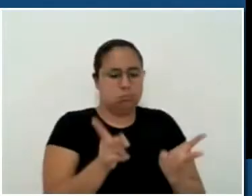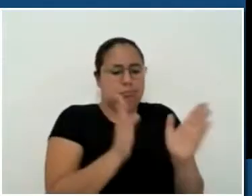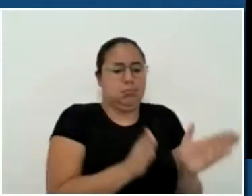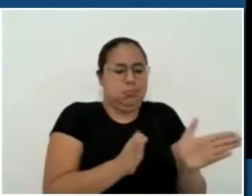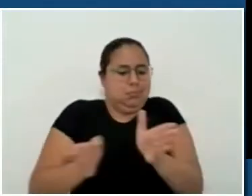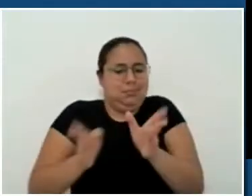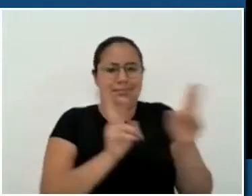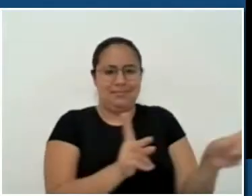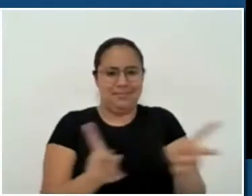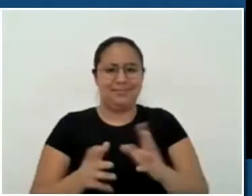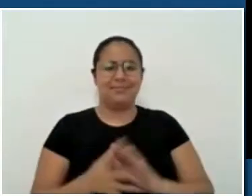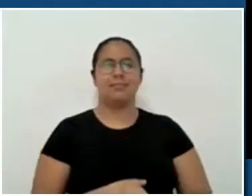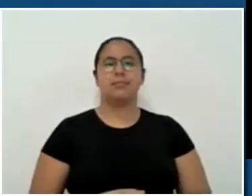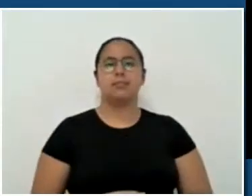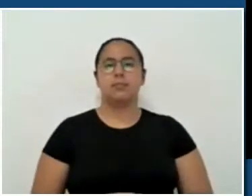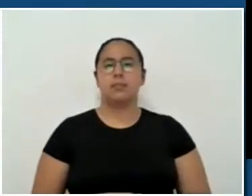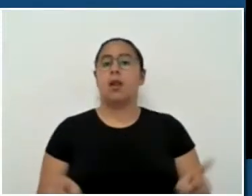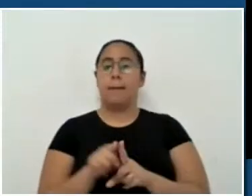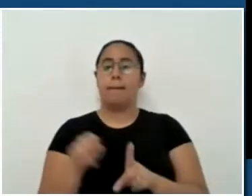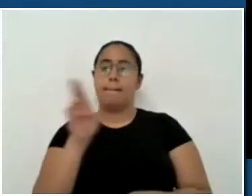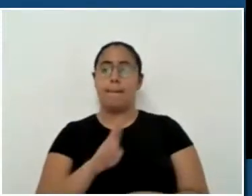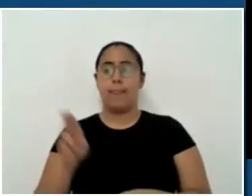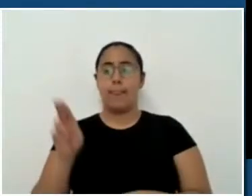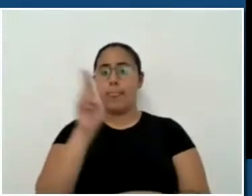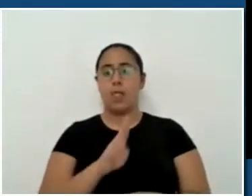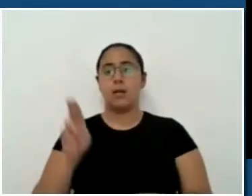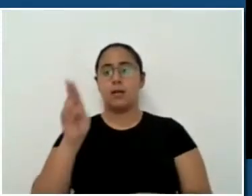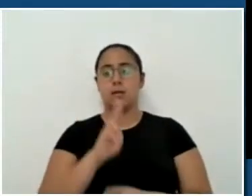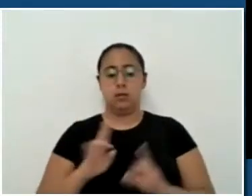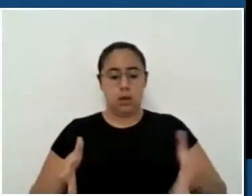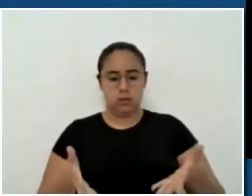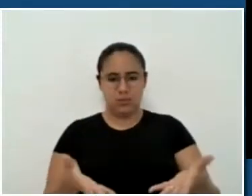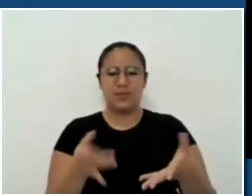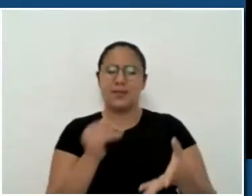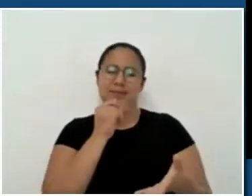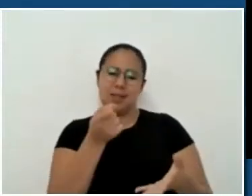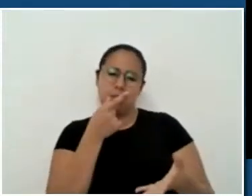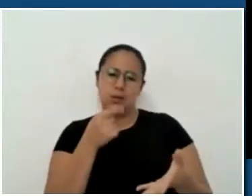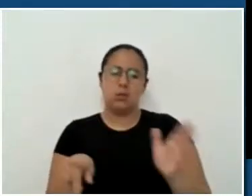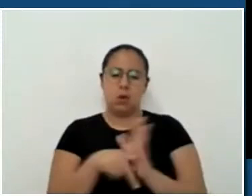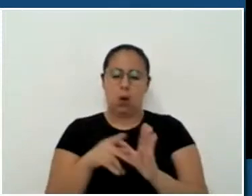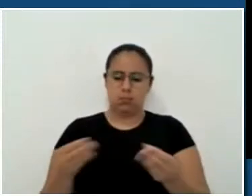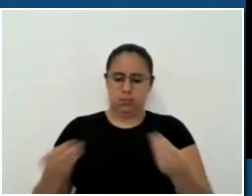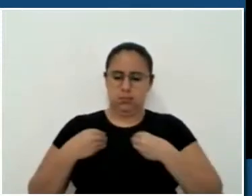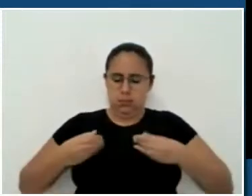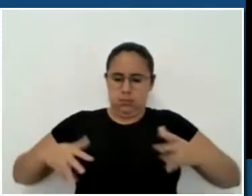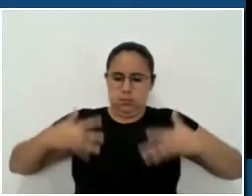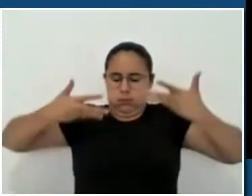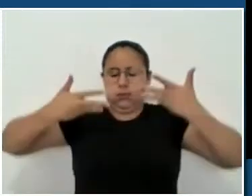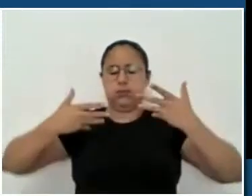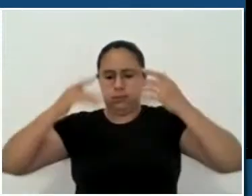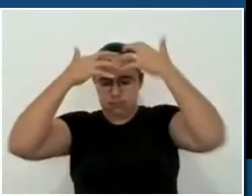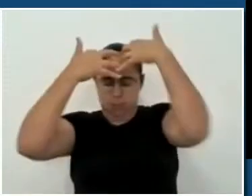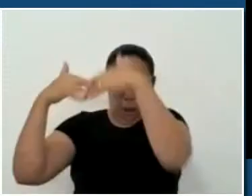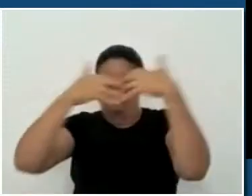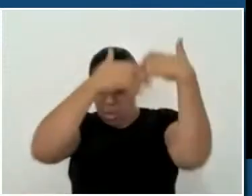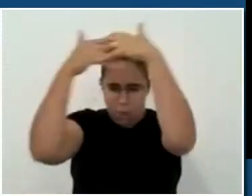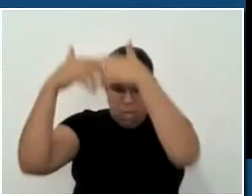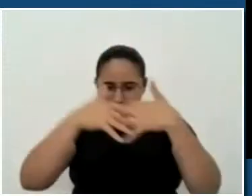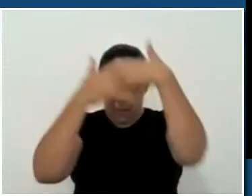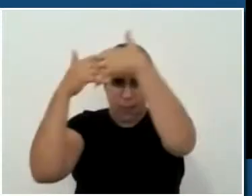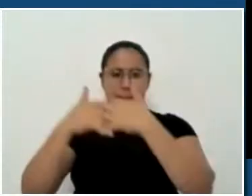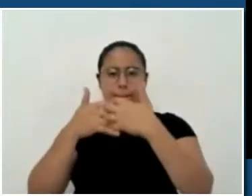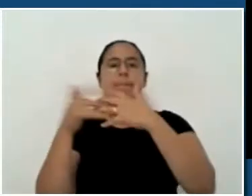O uso de estimulantes como a tamoxetina, agonistas alfa-adrenérgicos, pode ser benéfico no tratamento do déficit de atenção